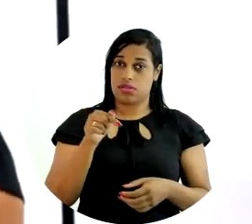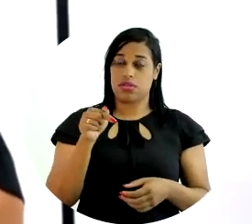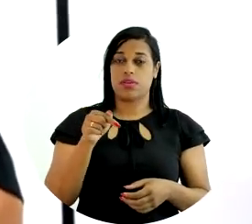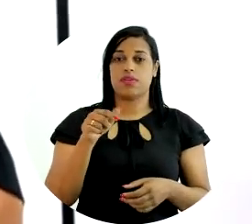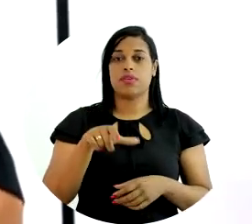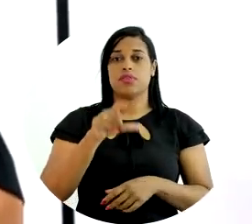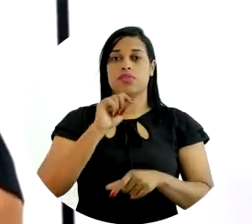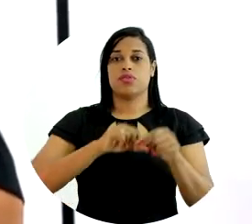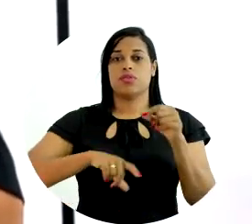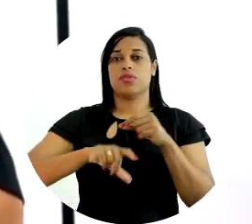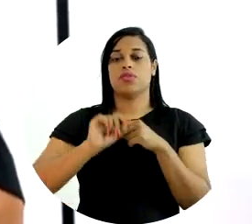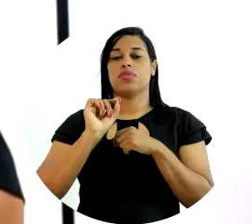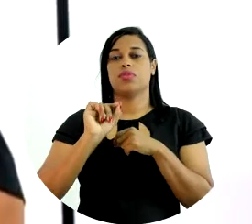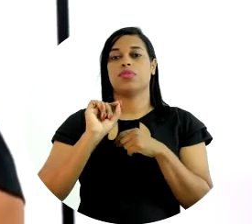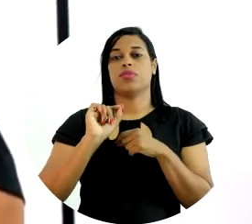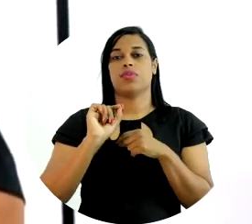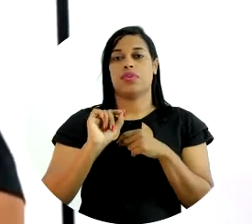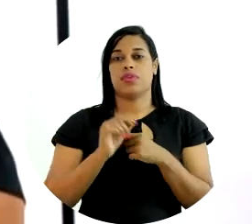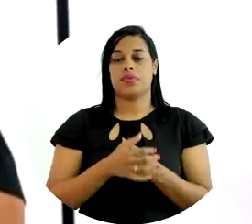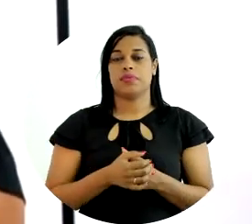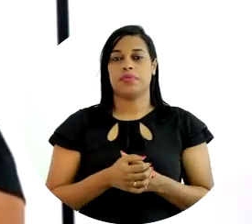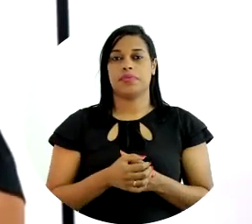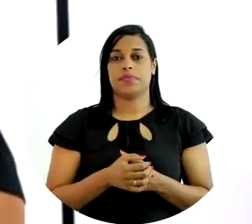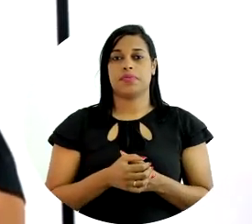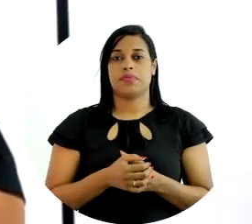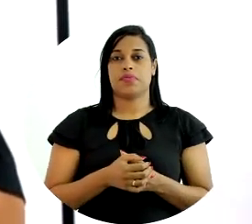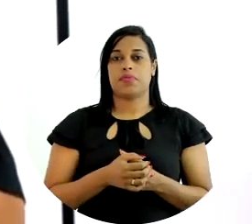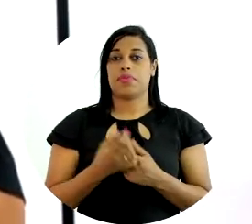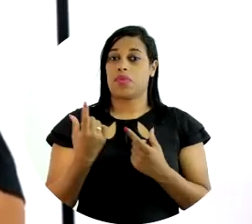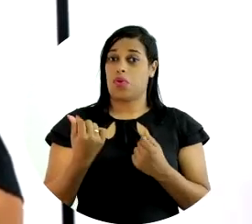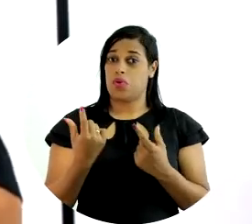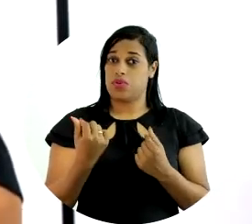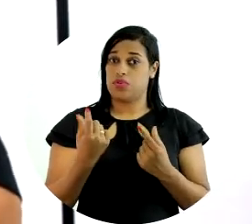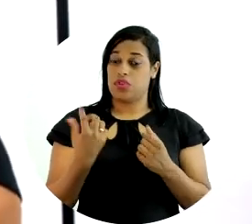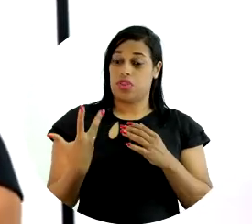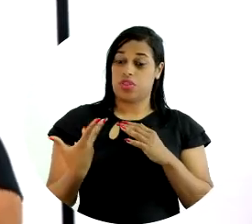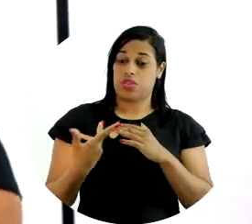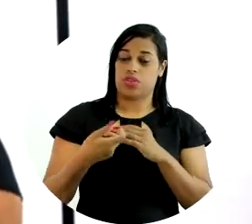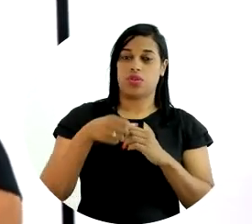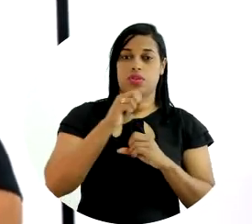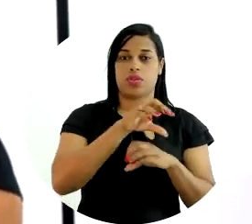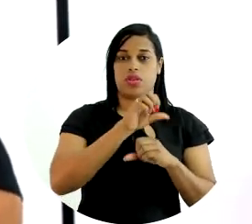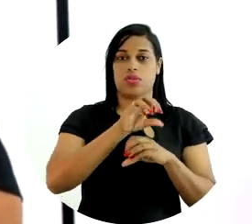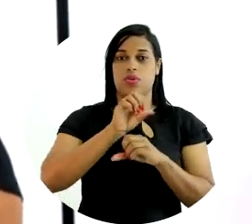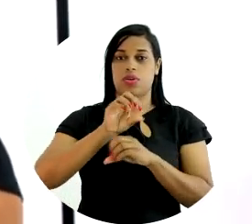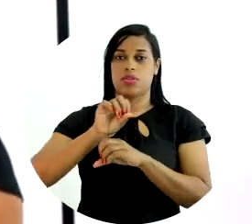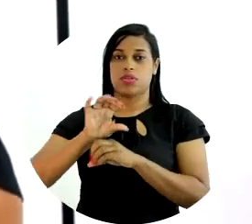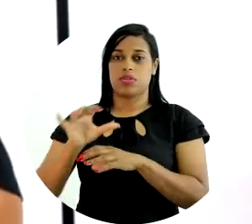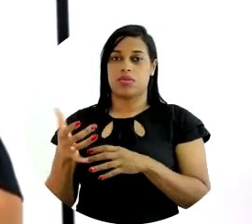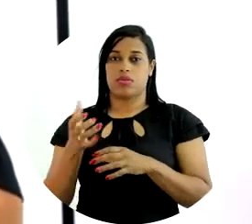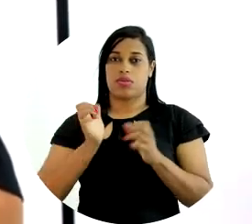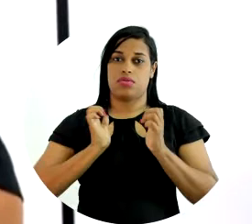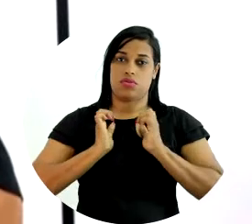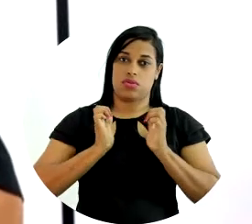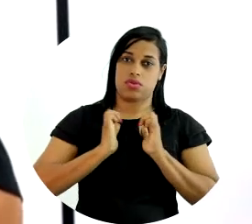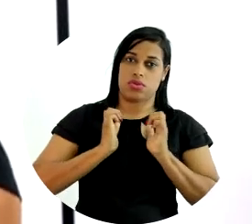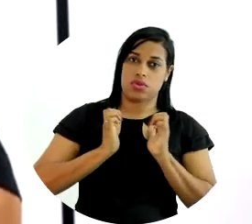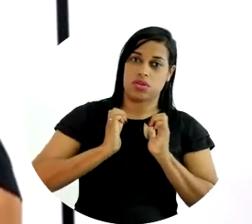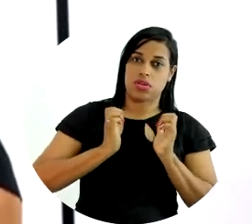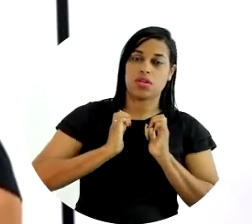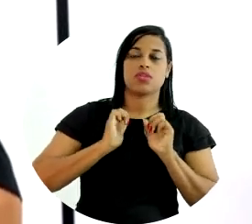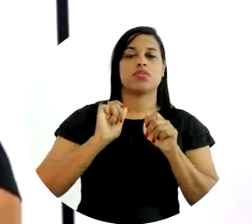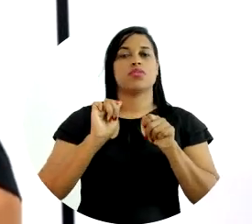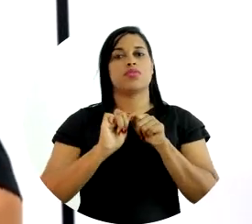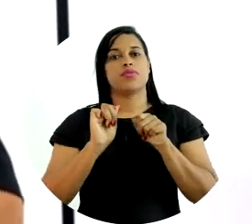dessas mensagens foi definido que o hbos teve toda nunca ter ido a partir das